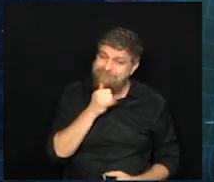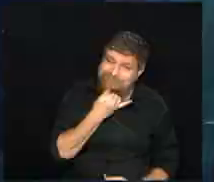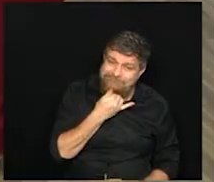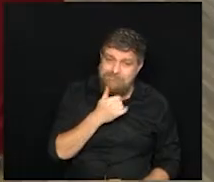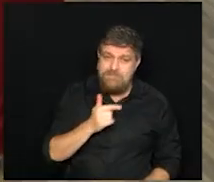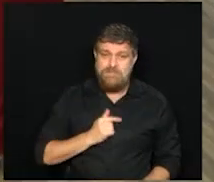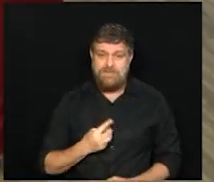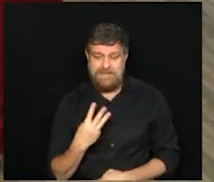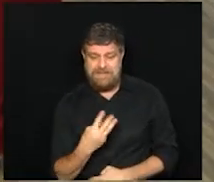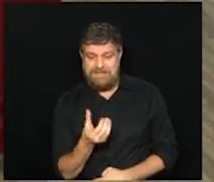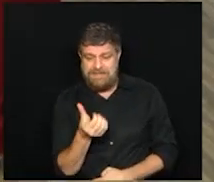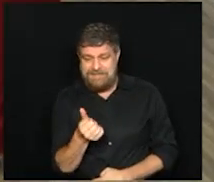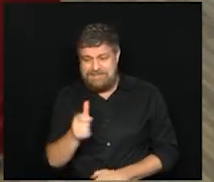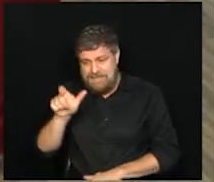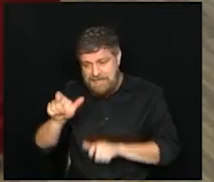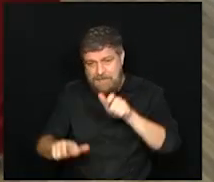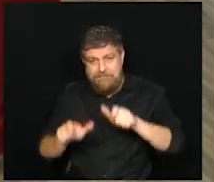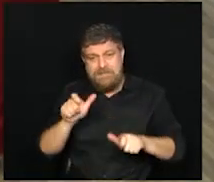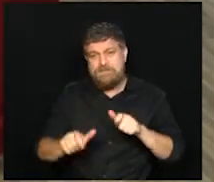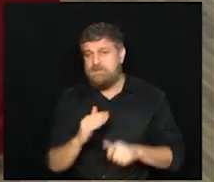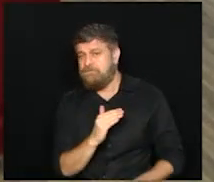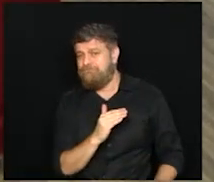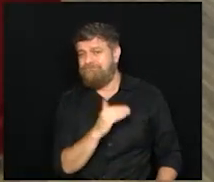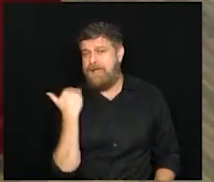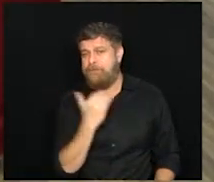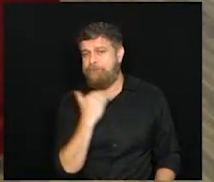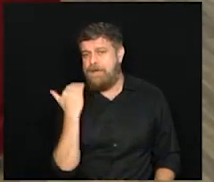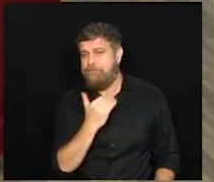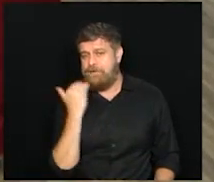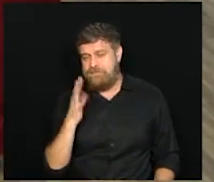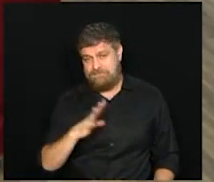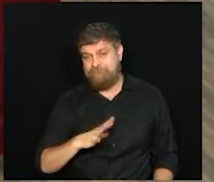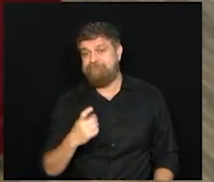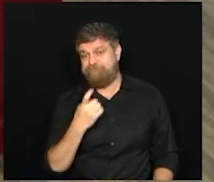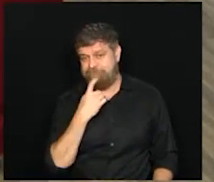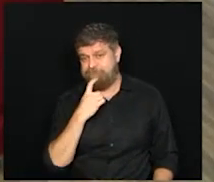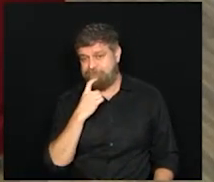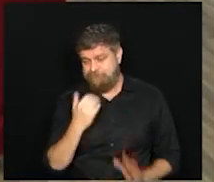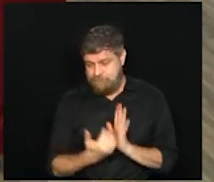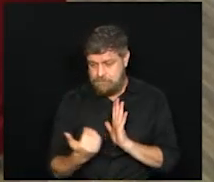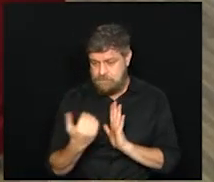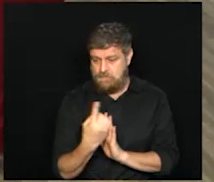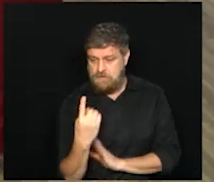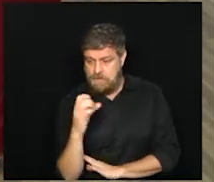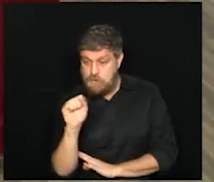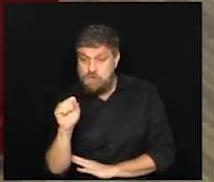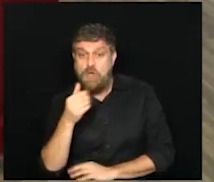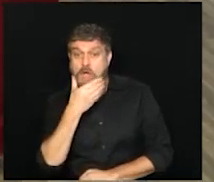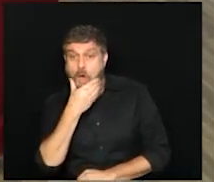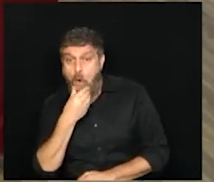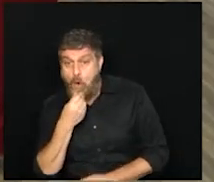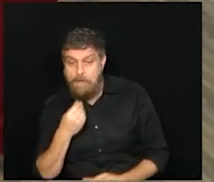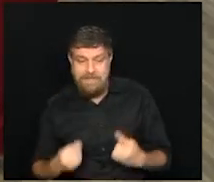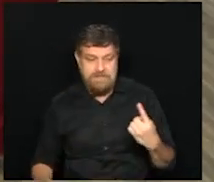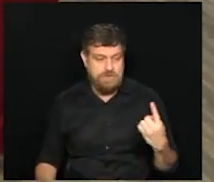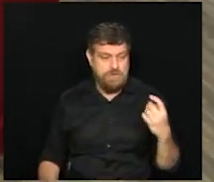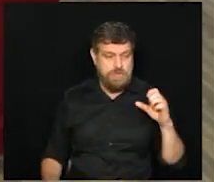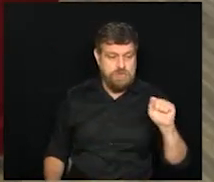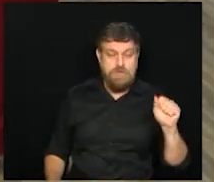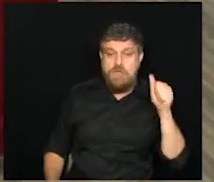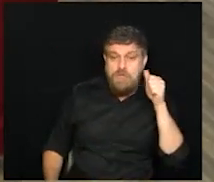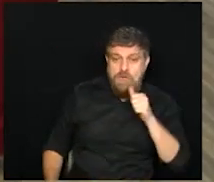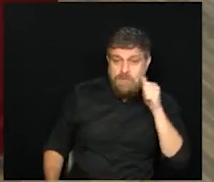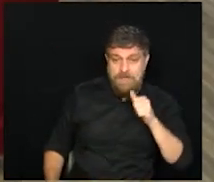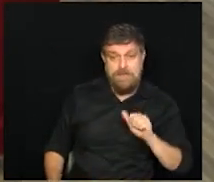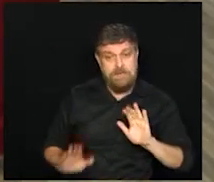mais 36 confirmações de óbitos na cidade de Campinas, 18 homens e 18 mulheres. A importância da